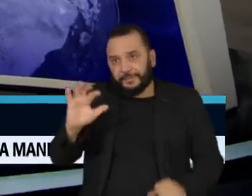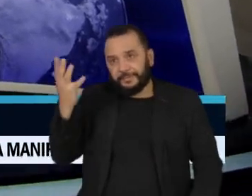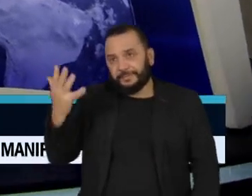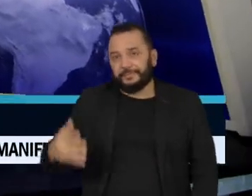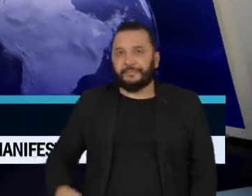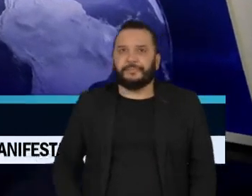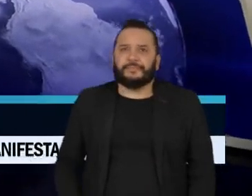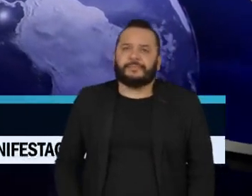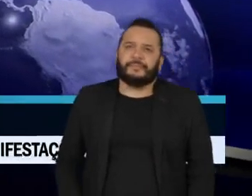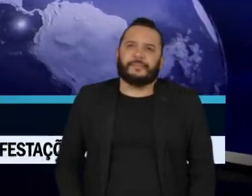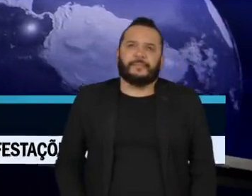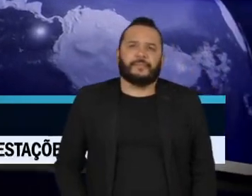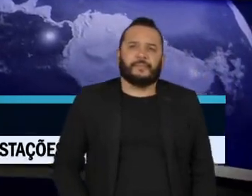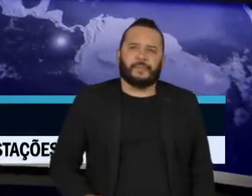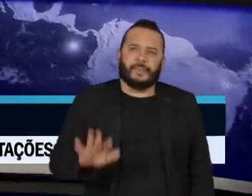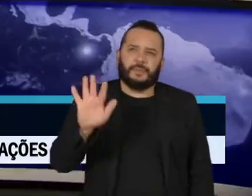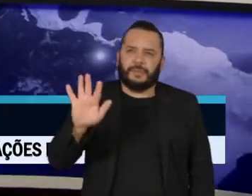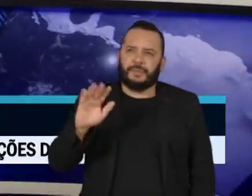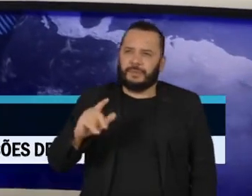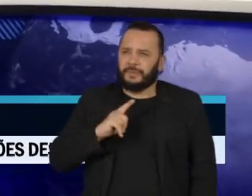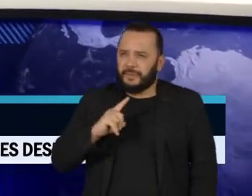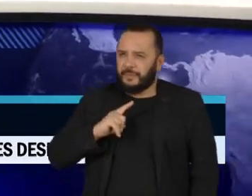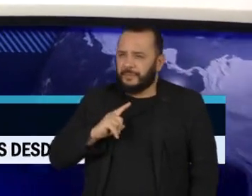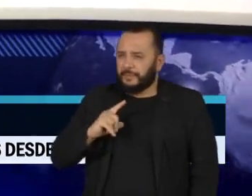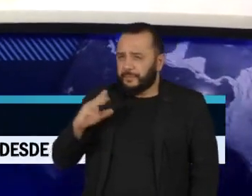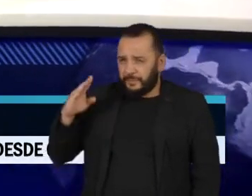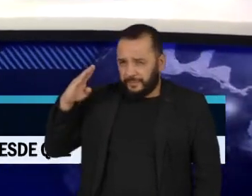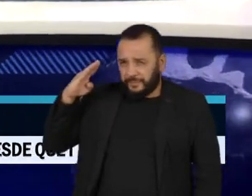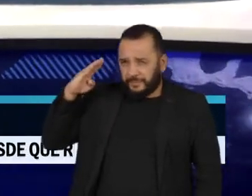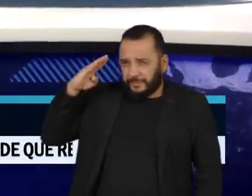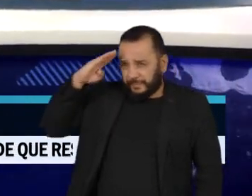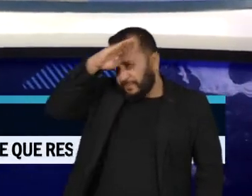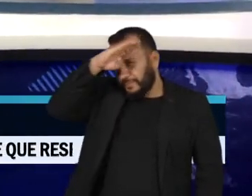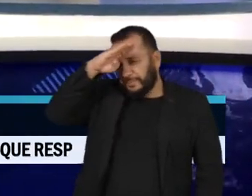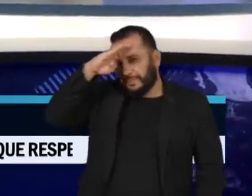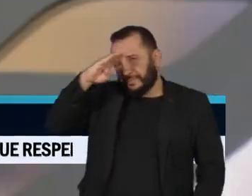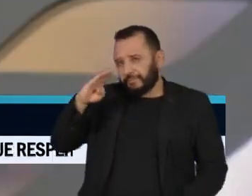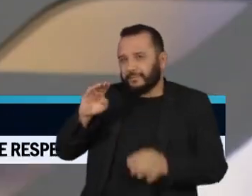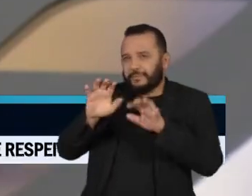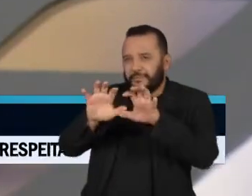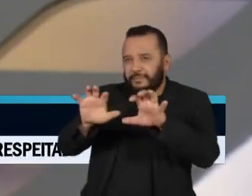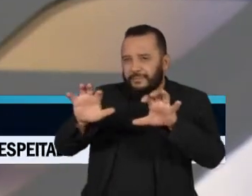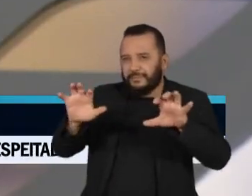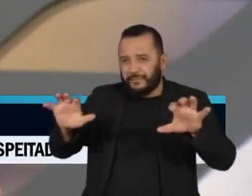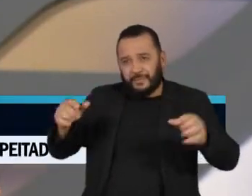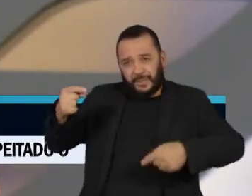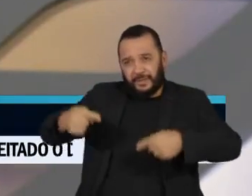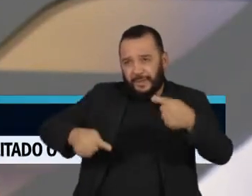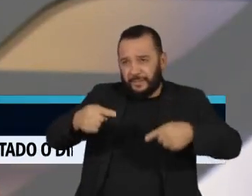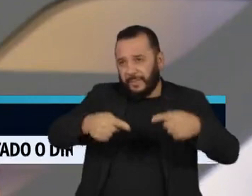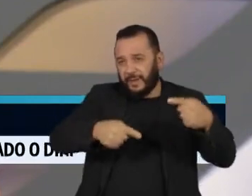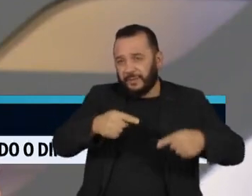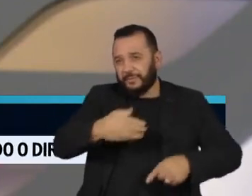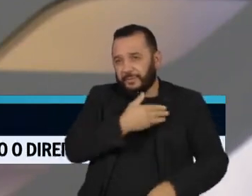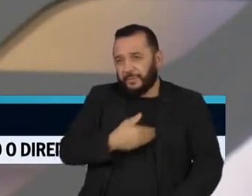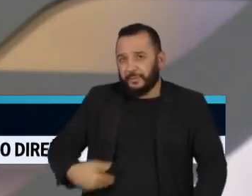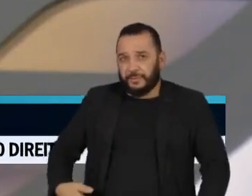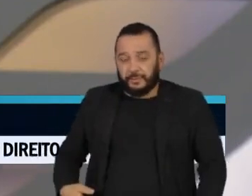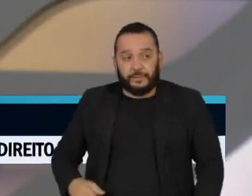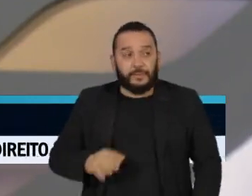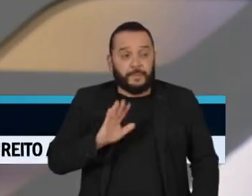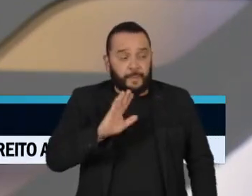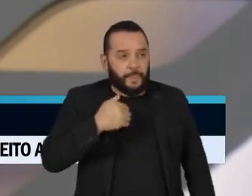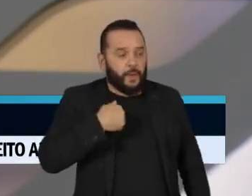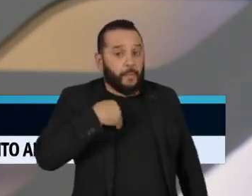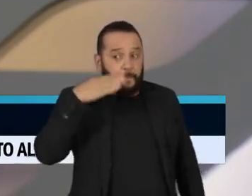tendo relevância no debate público vai seguir tendo relevância bolsonaro não sei mas